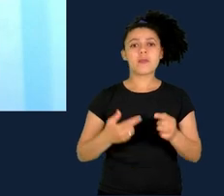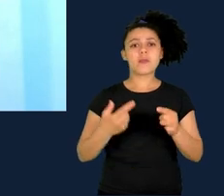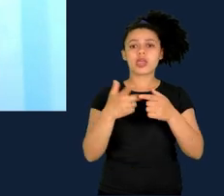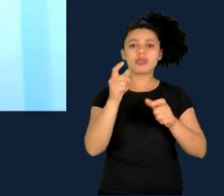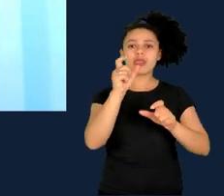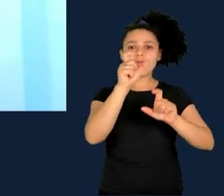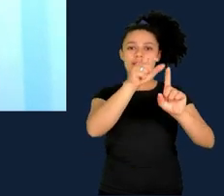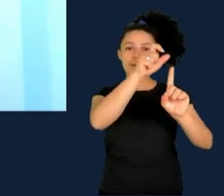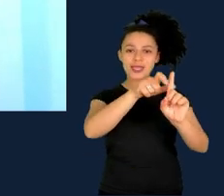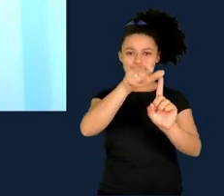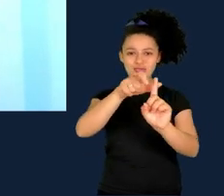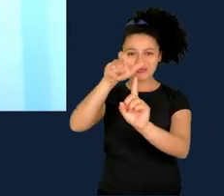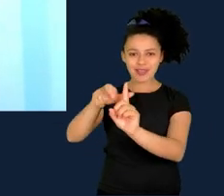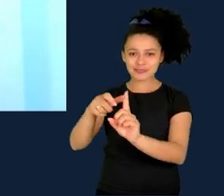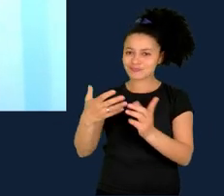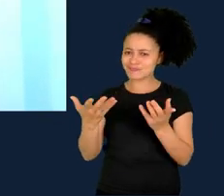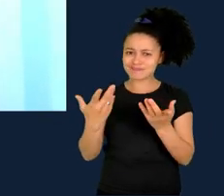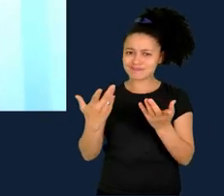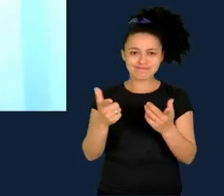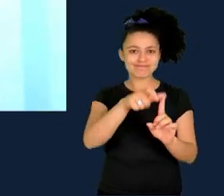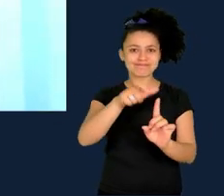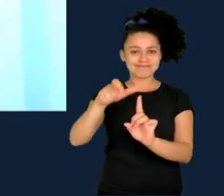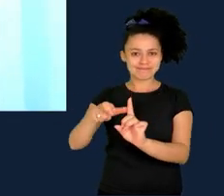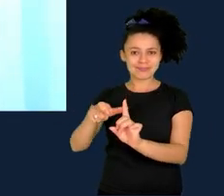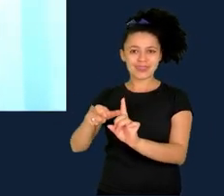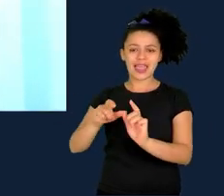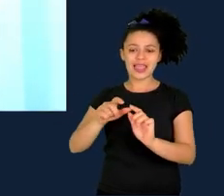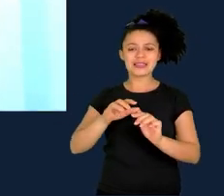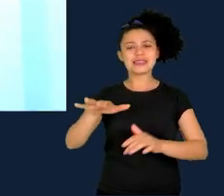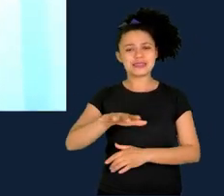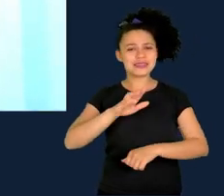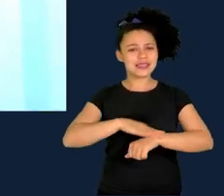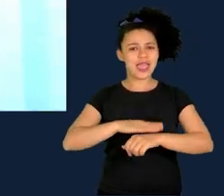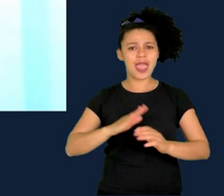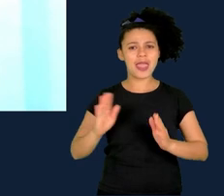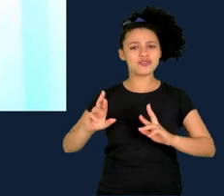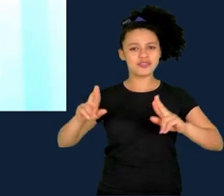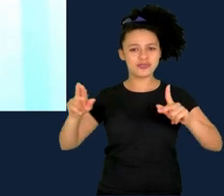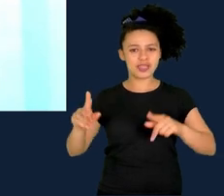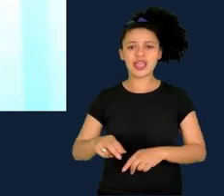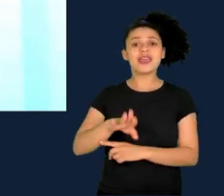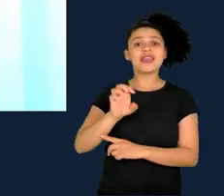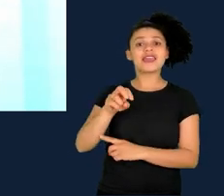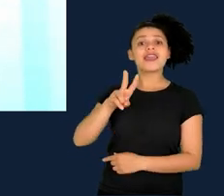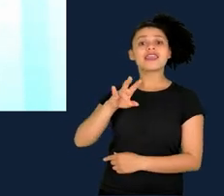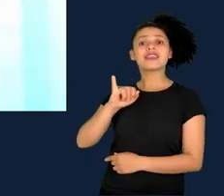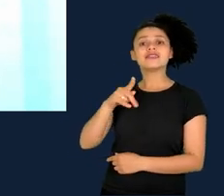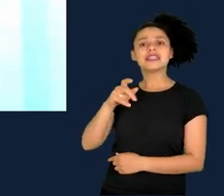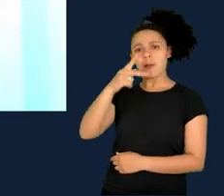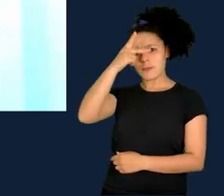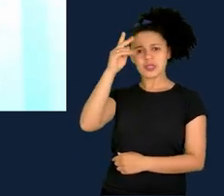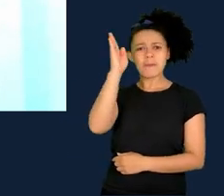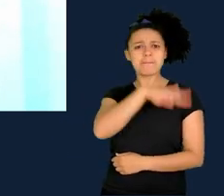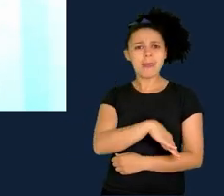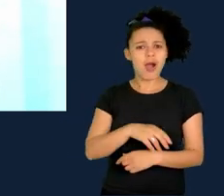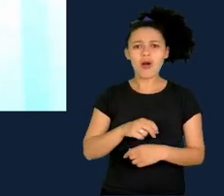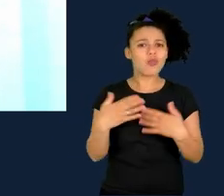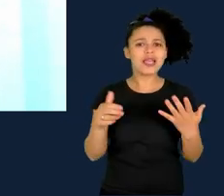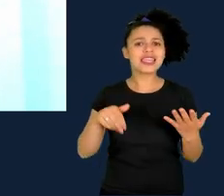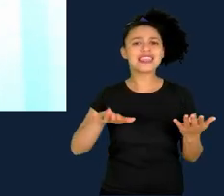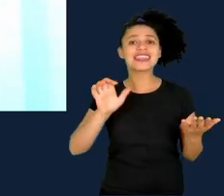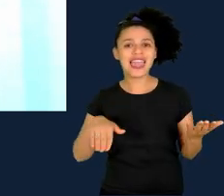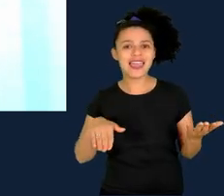personagens da mesma forma, as escalas de tempo são diferentes. Quem são os vilões da mudança climática? Claro que a gente podia citar alguns,